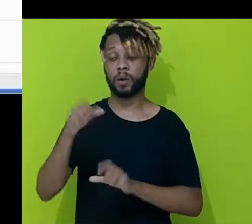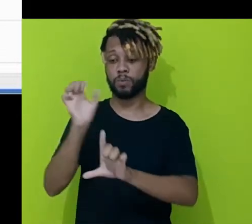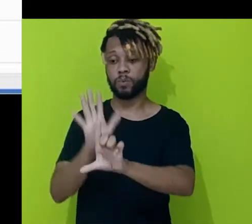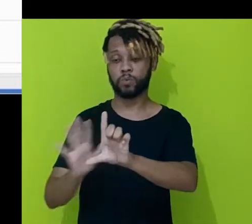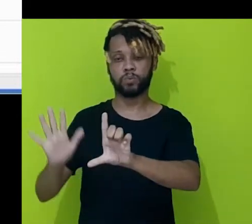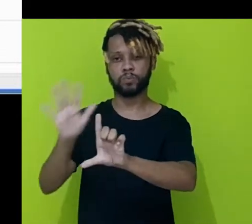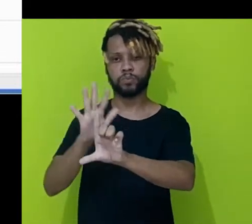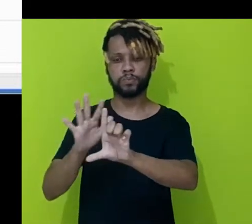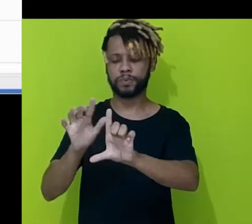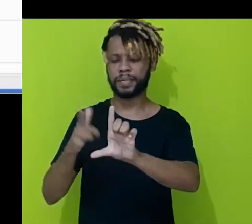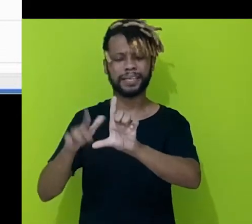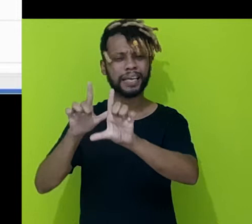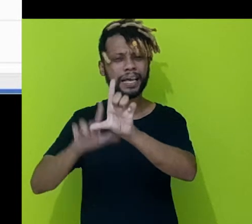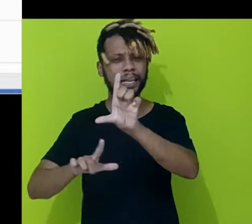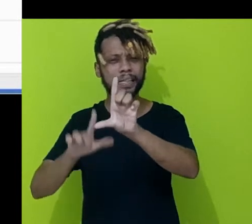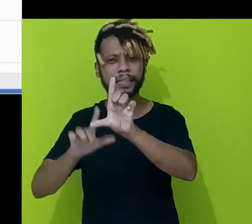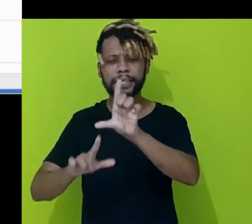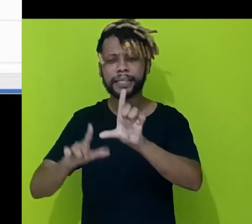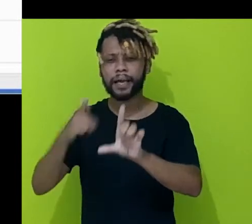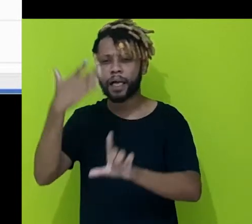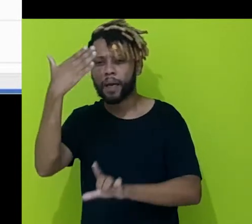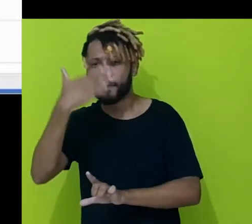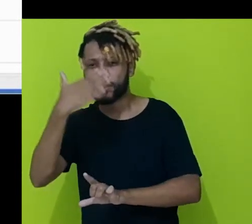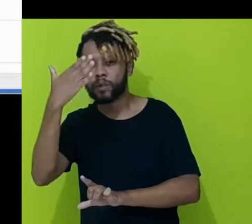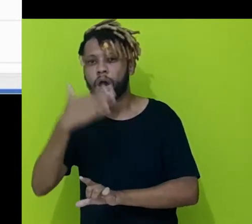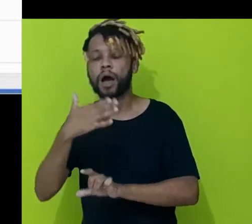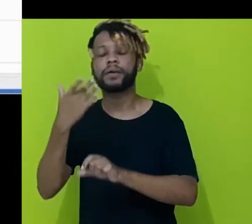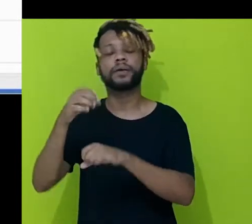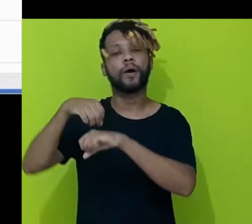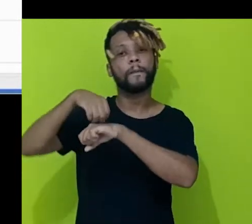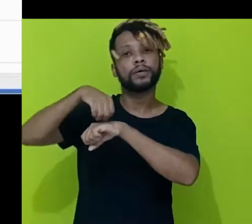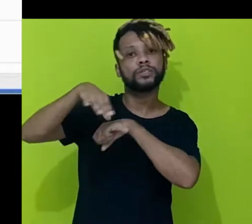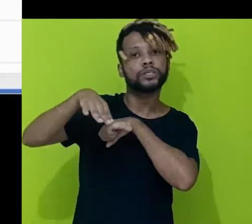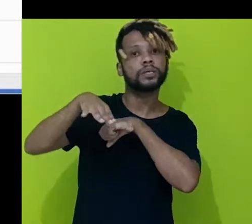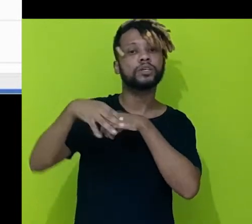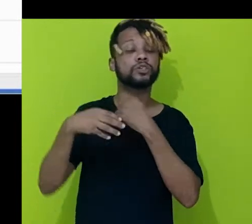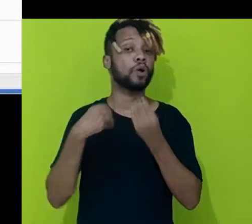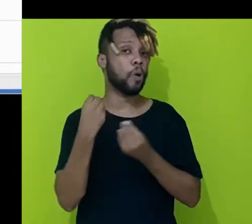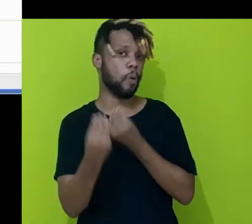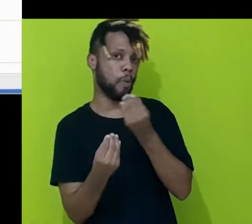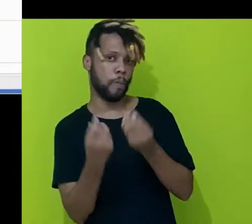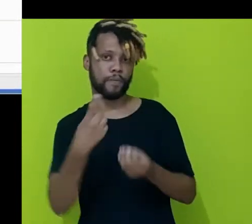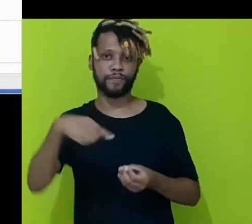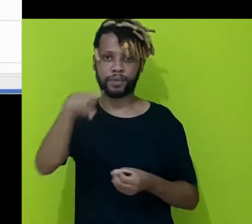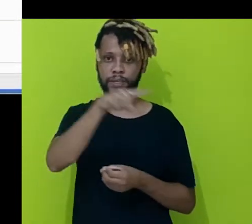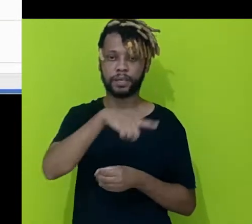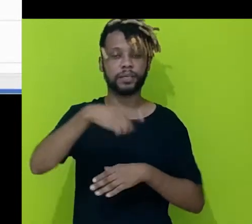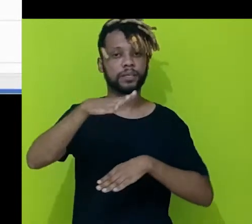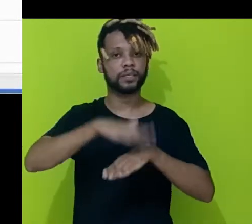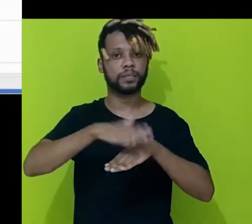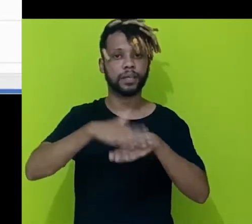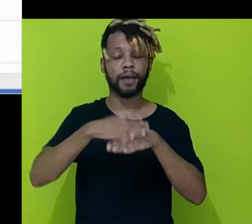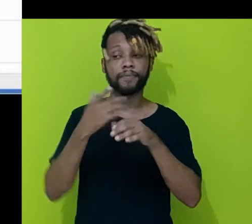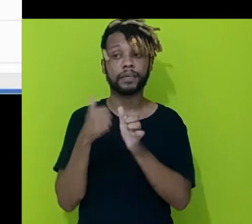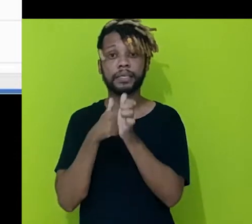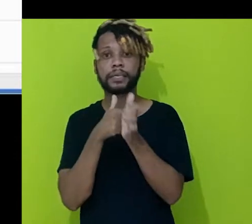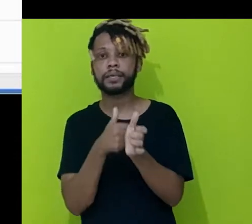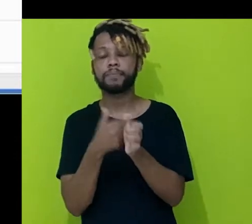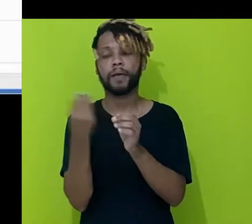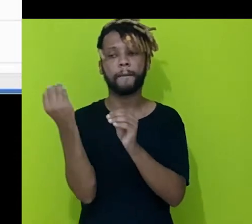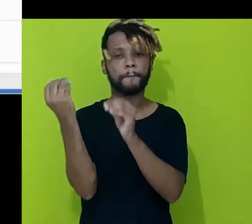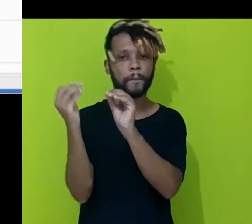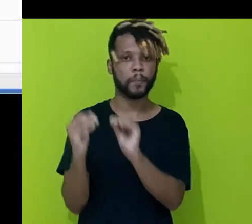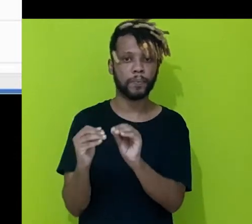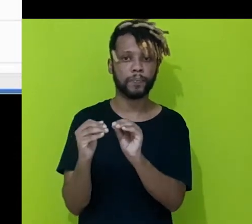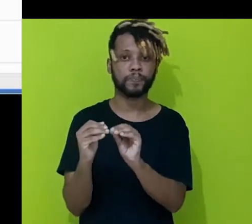menores de como você deve preencher, tá? E a gente precisa ser bem